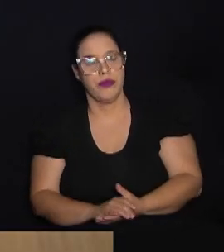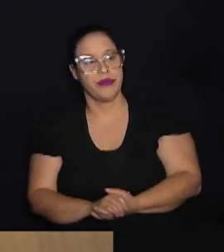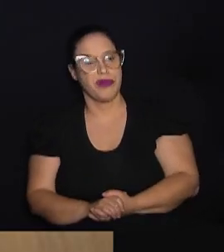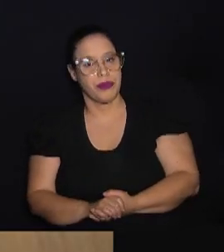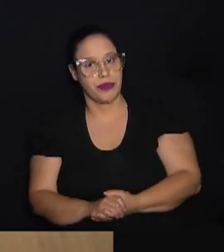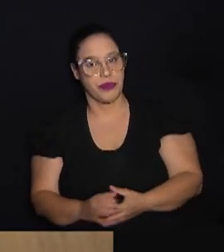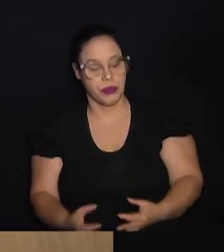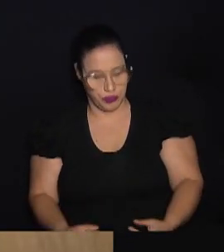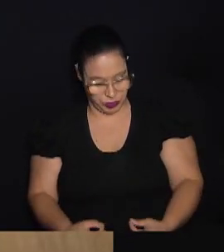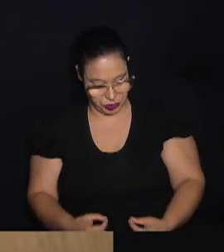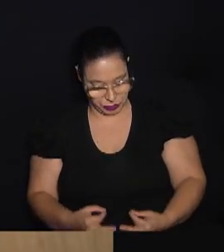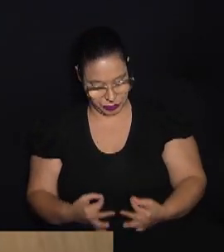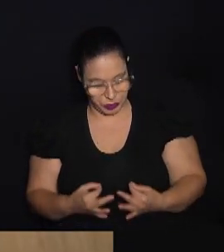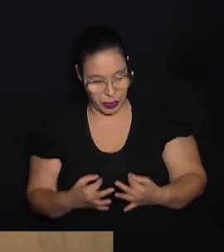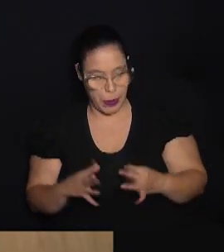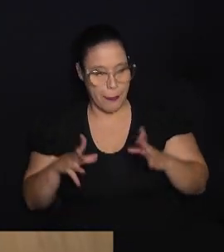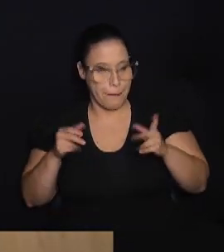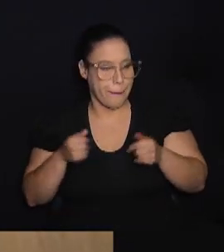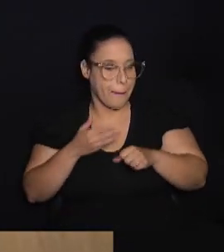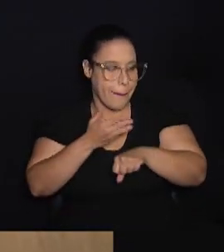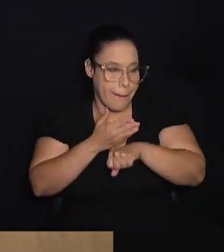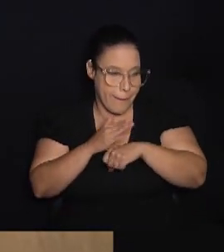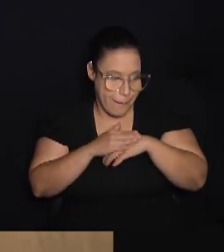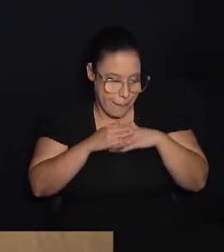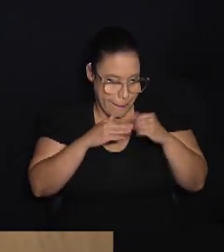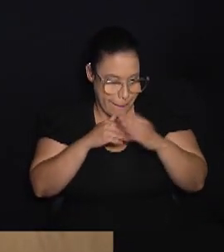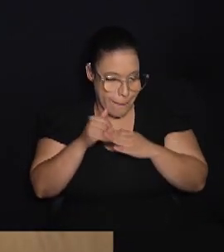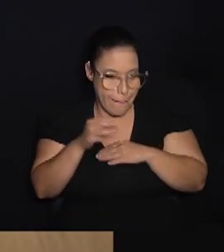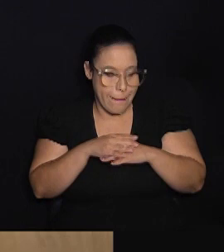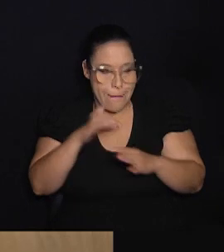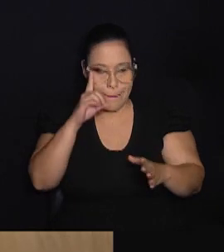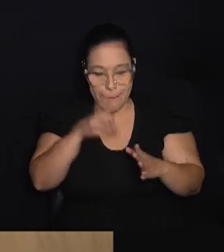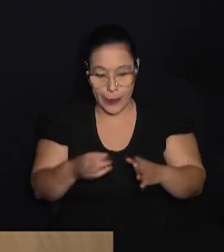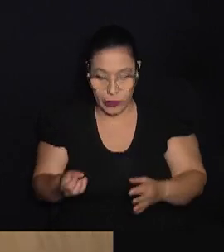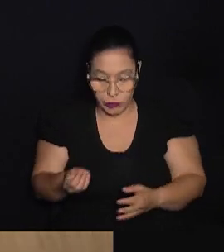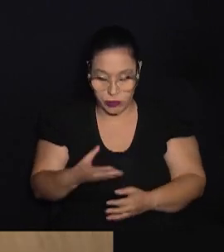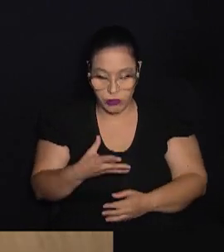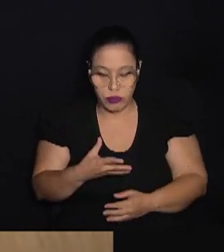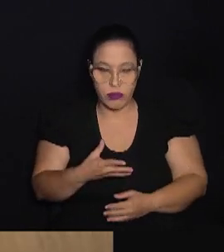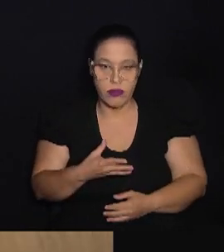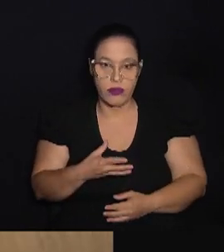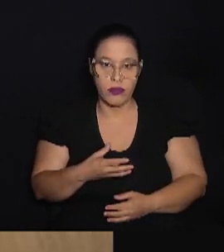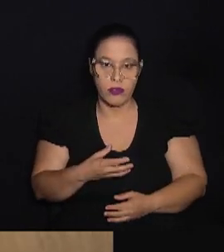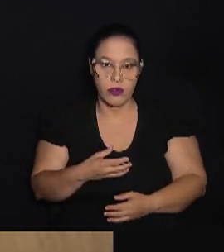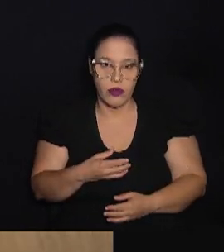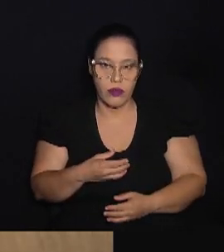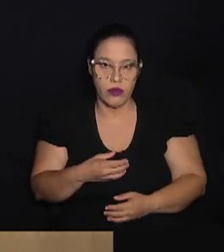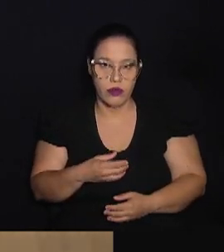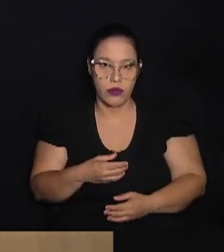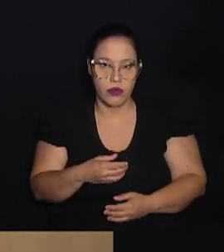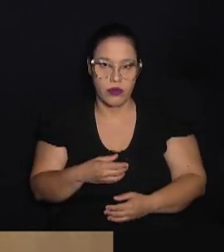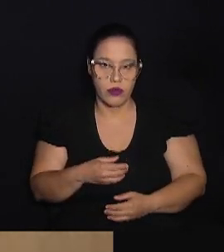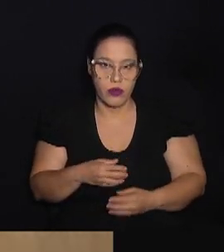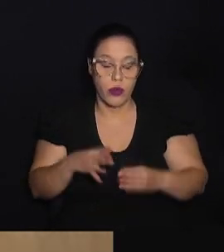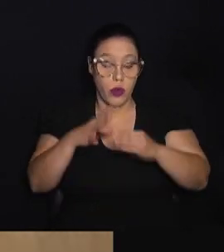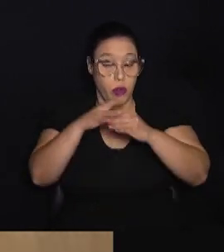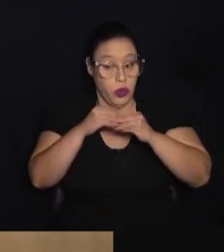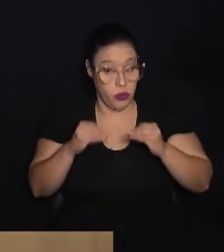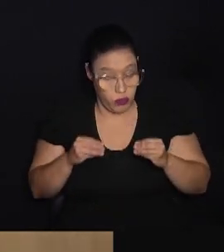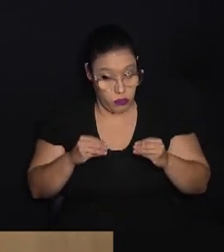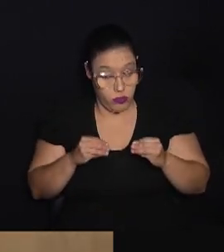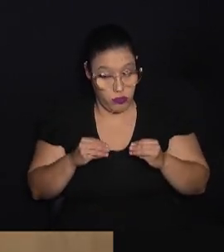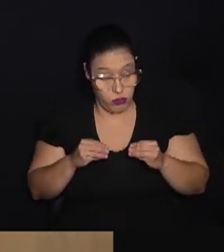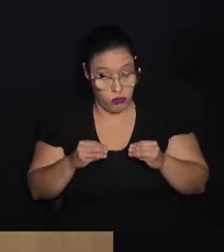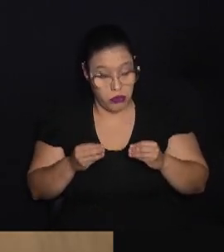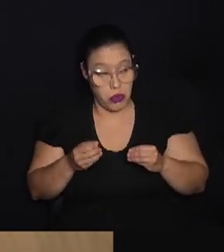O câncer de endométrio, todo o tratamento, né, quando ele é diagnosticado inicial, o tratamento visa o objetivo de cura, né? Quanto